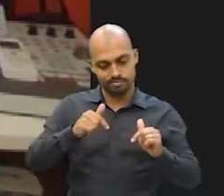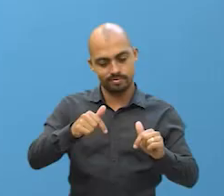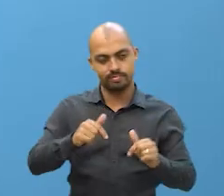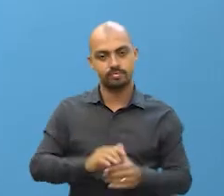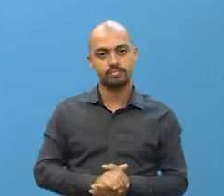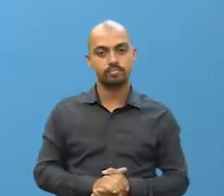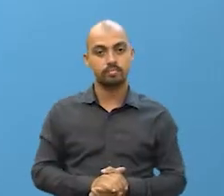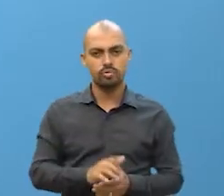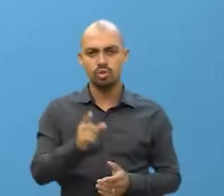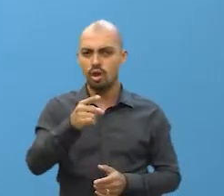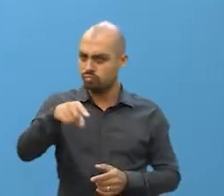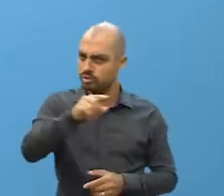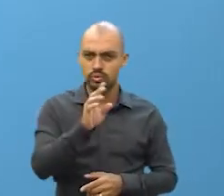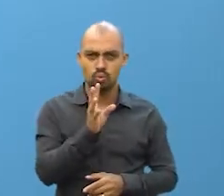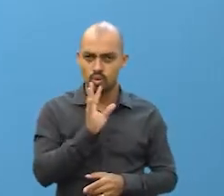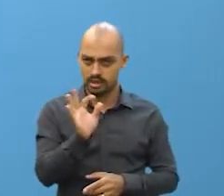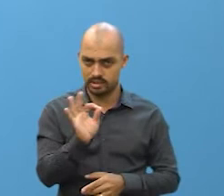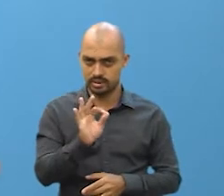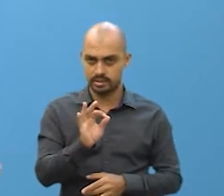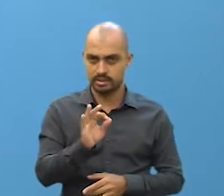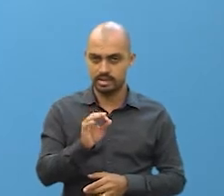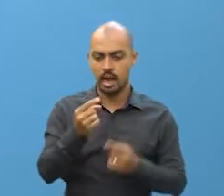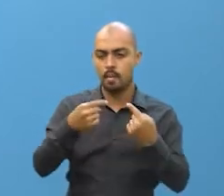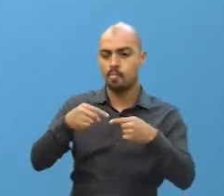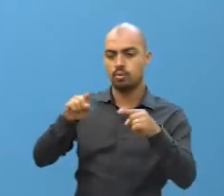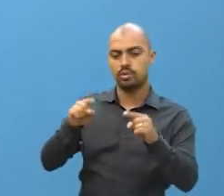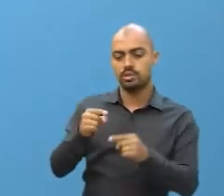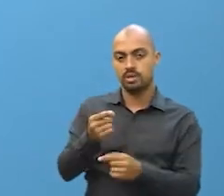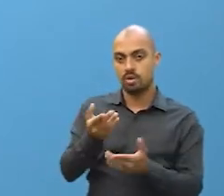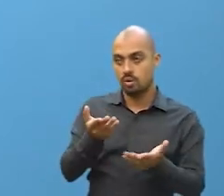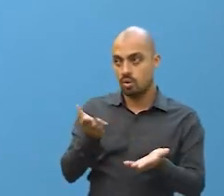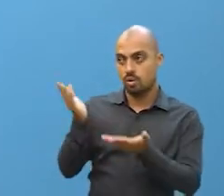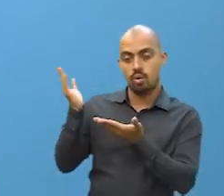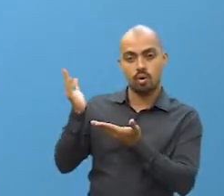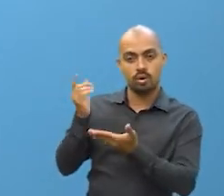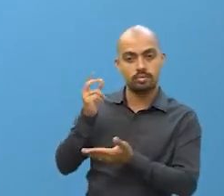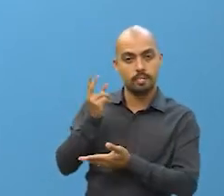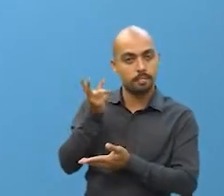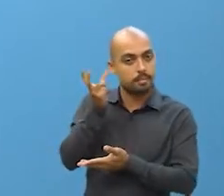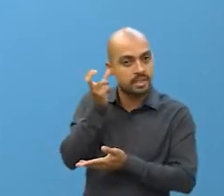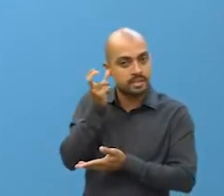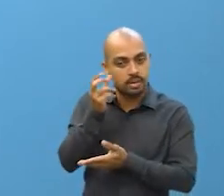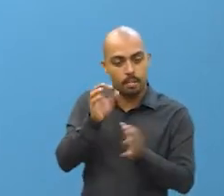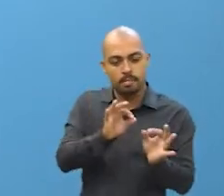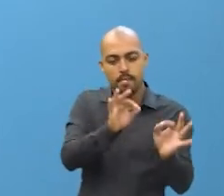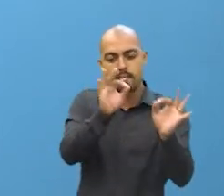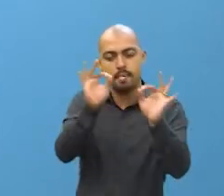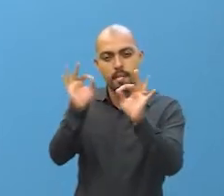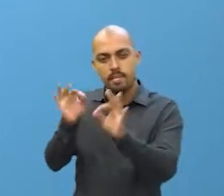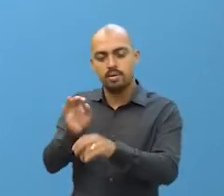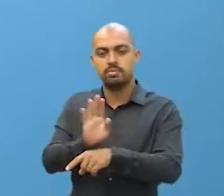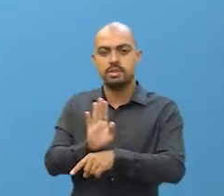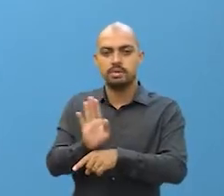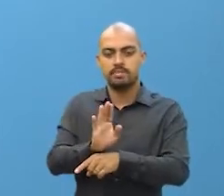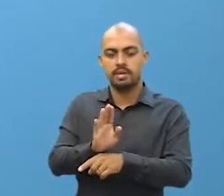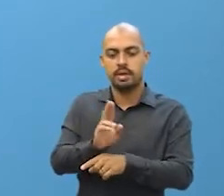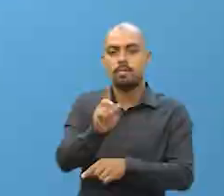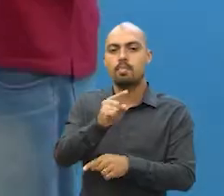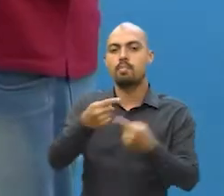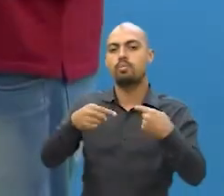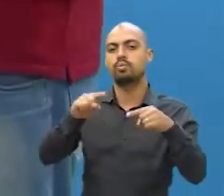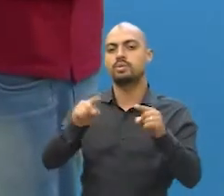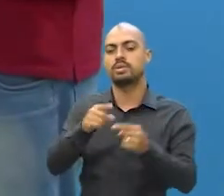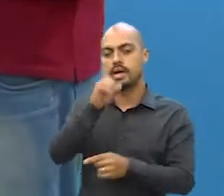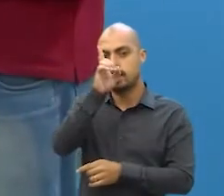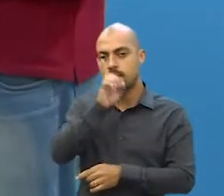Bom, e se você ainda não conhece essa música, tá perdendo tempo, vamos ouvir um trechinho e assistir um trechinho do clipe da música